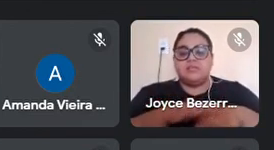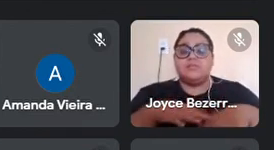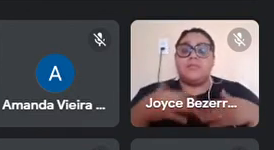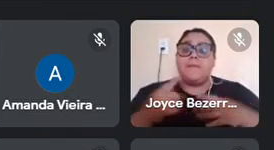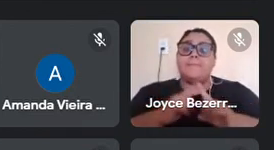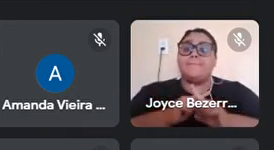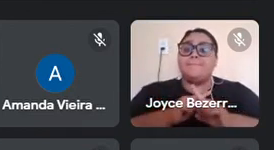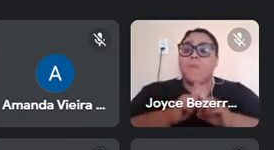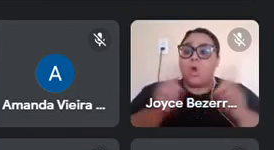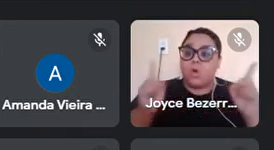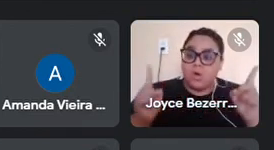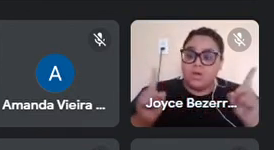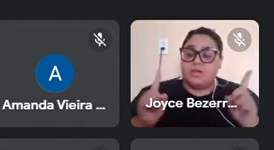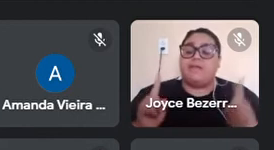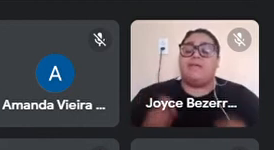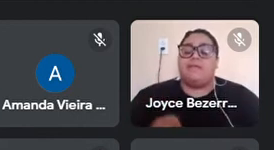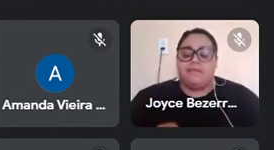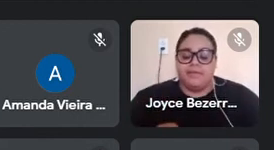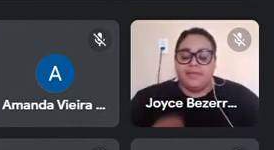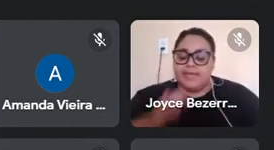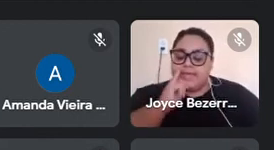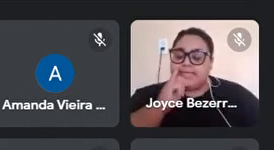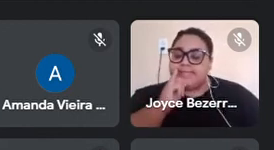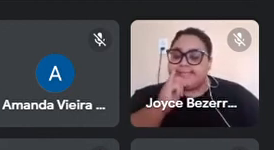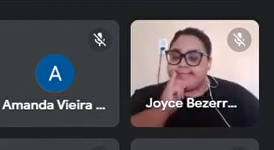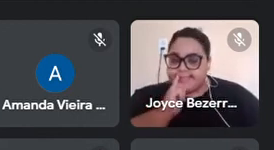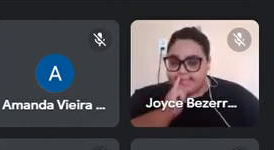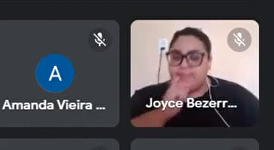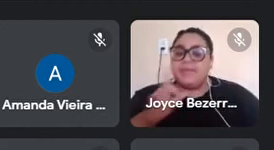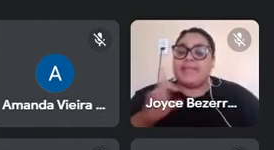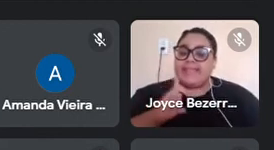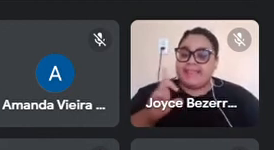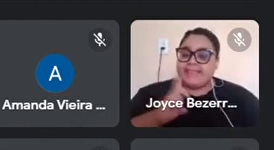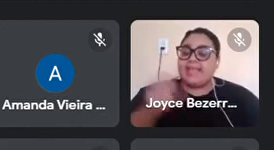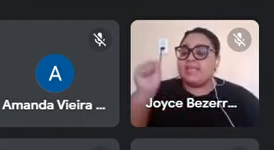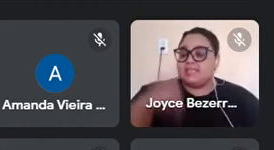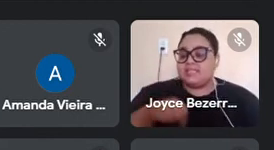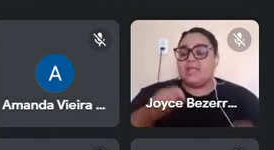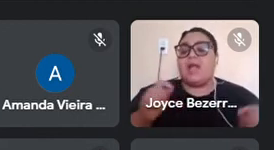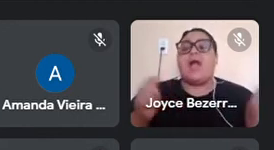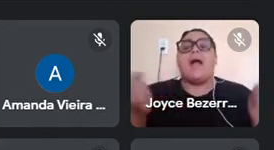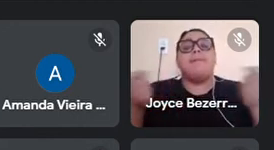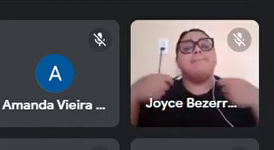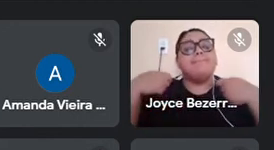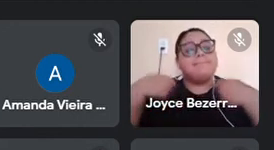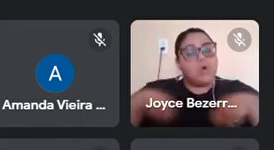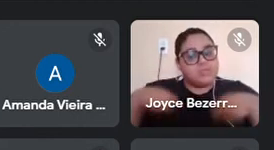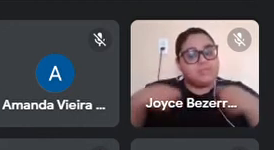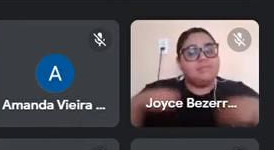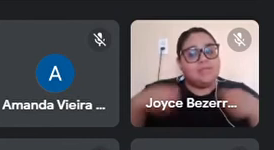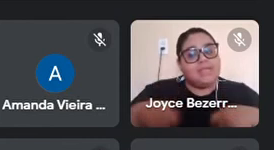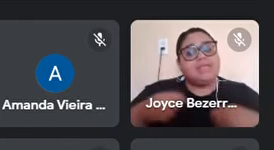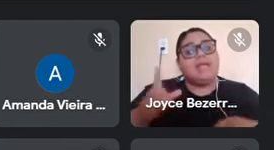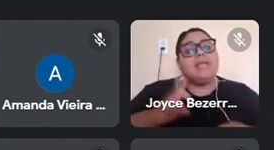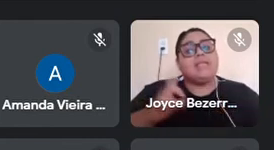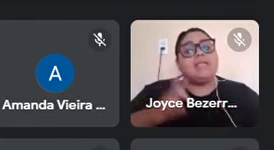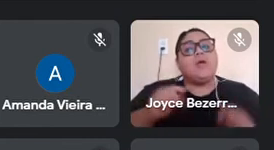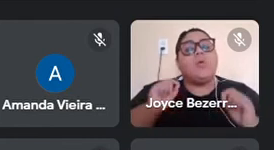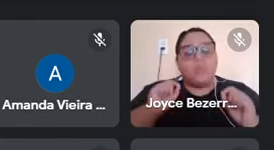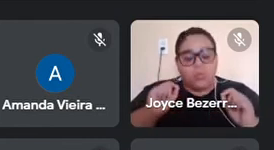Porém, né, da desvantagem é que existe sim a possibilidade da reversão da virulência, né? Então,